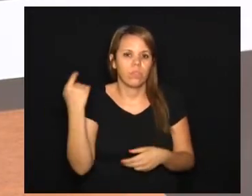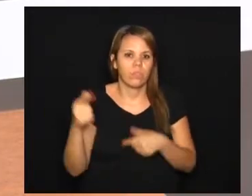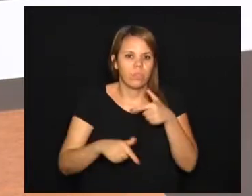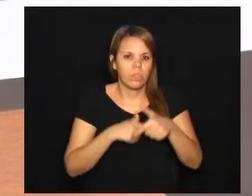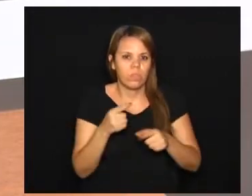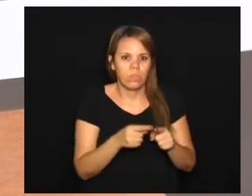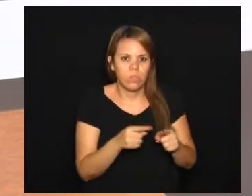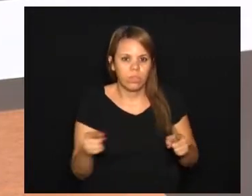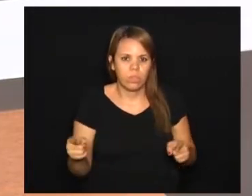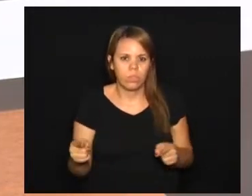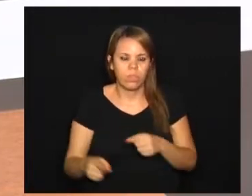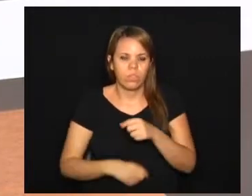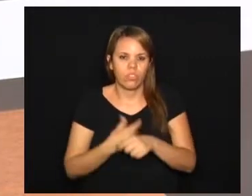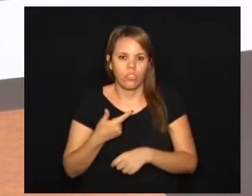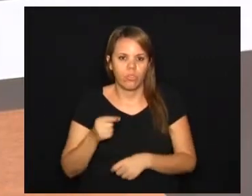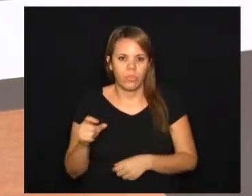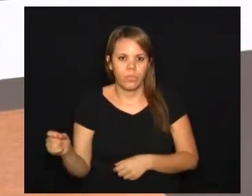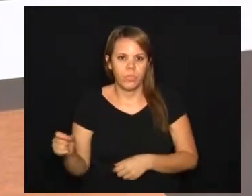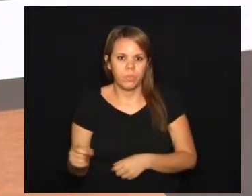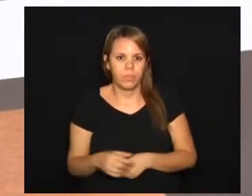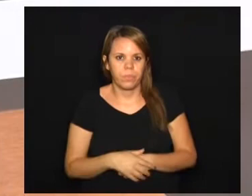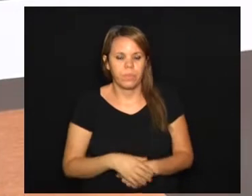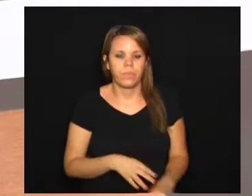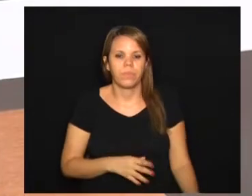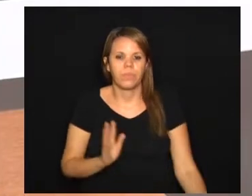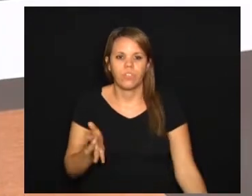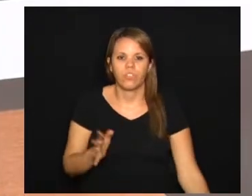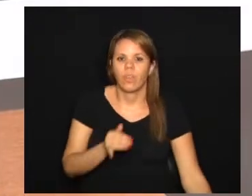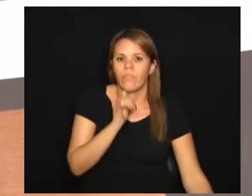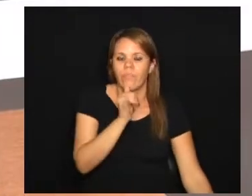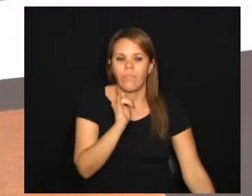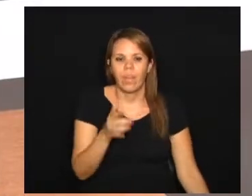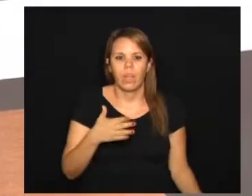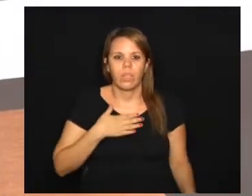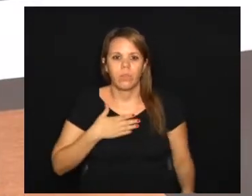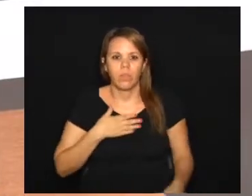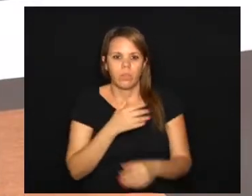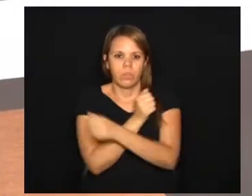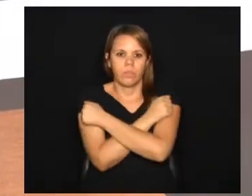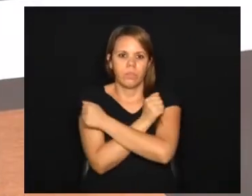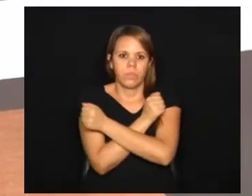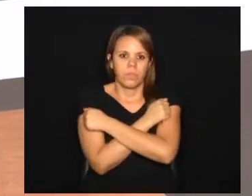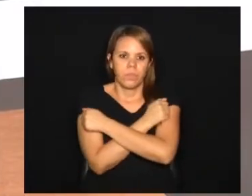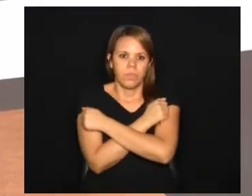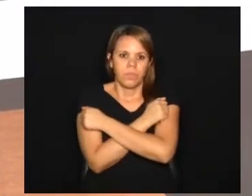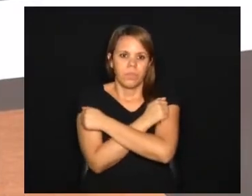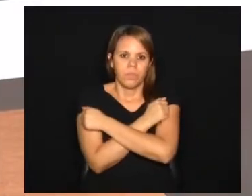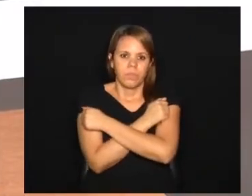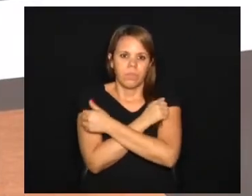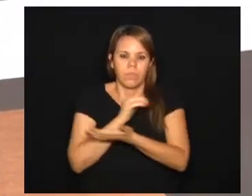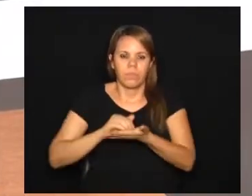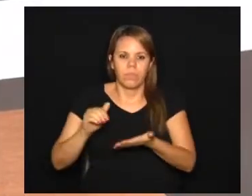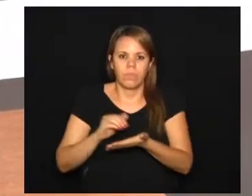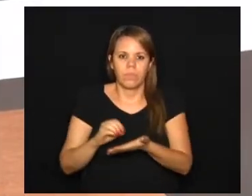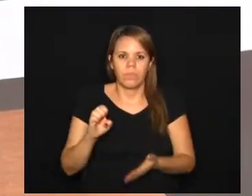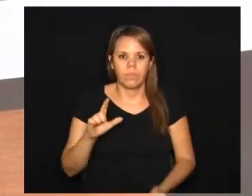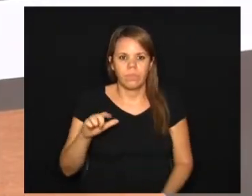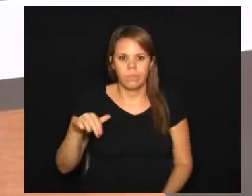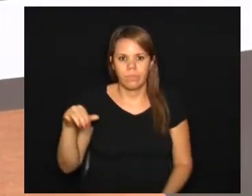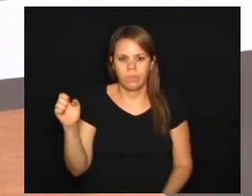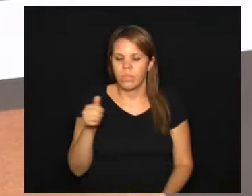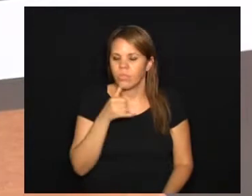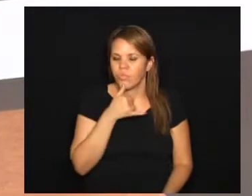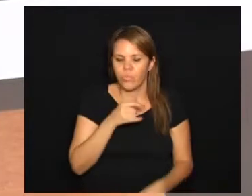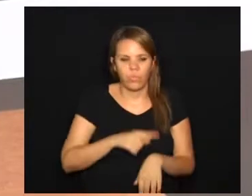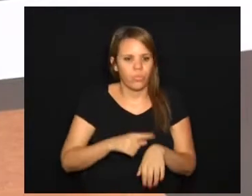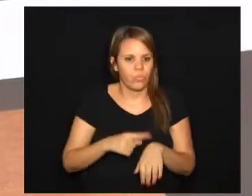trabalhar durante o ano de 2020. Já deixo aqui, Jorge, o meu abraço encomendado pela secretária Eliane. Infelizmente ela não pôde